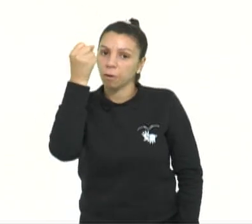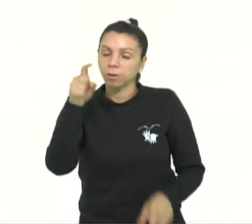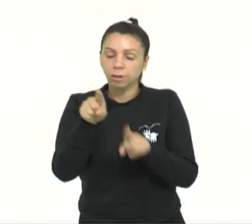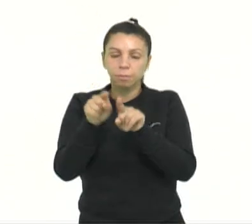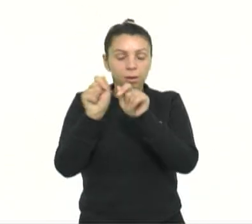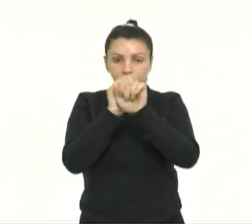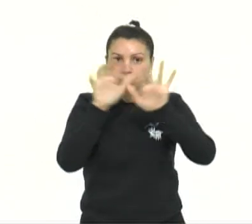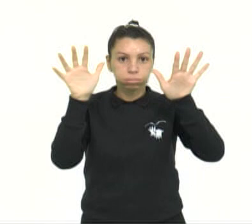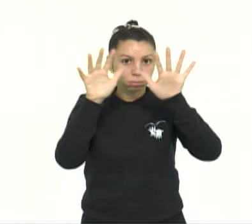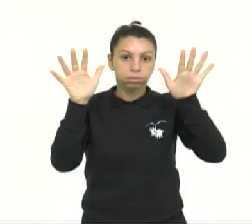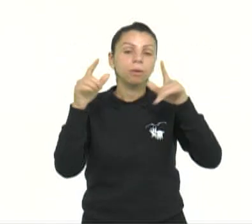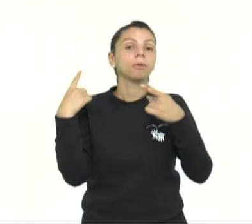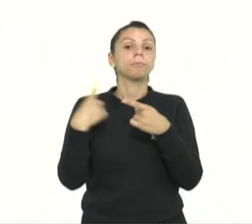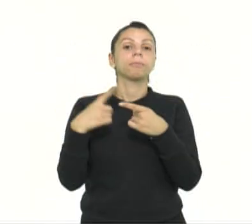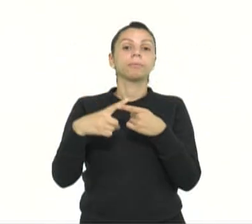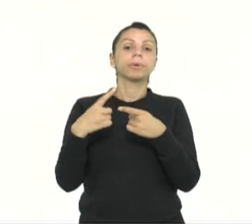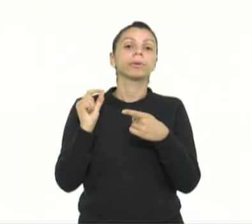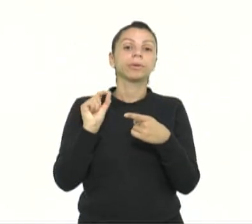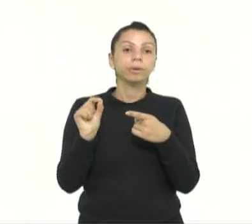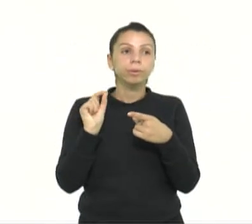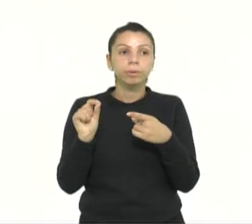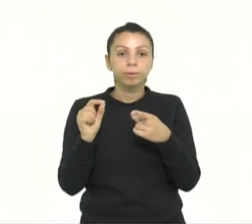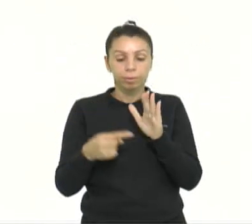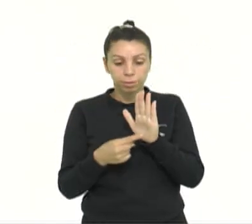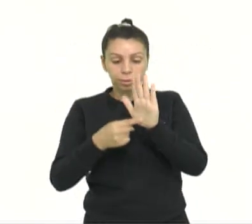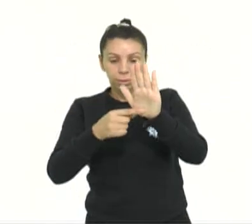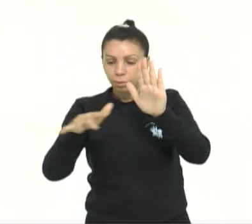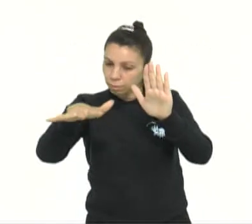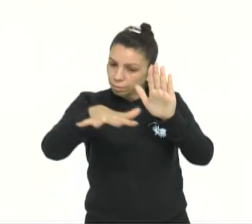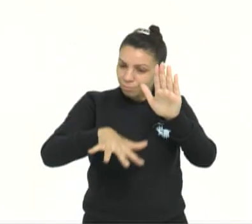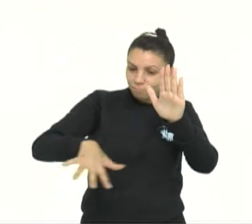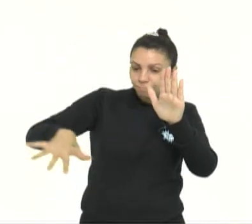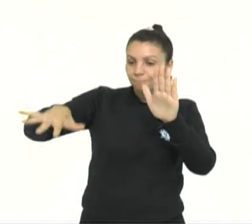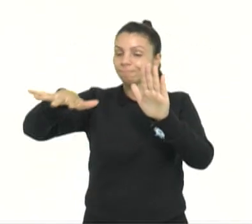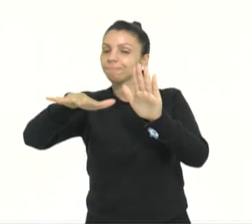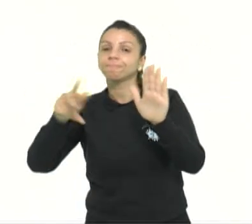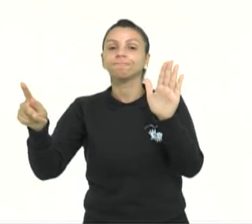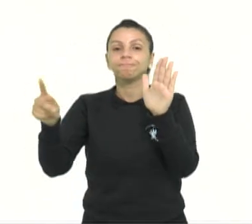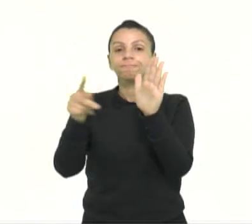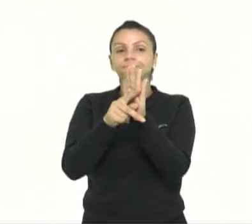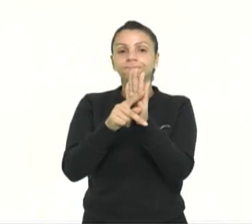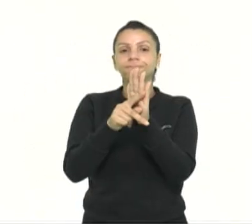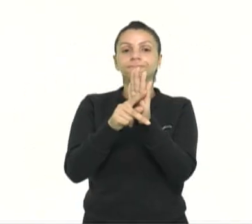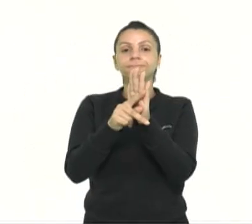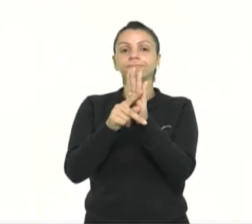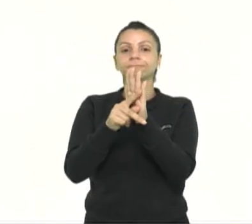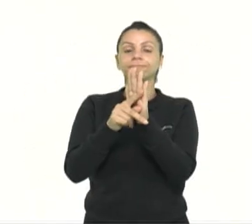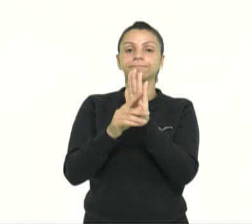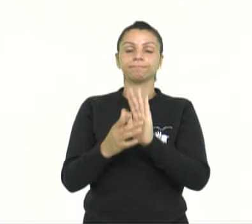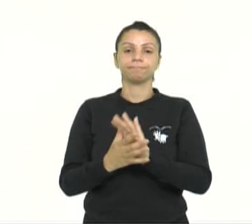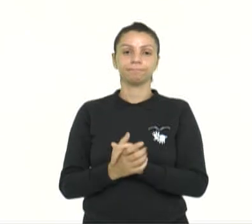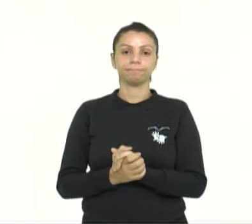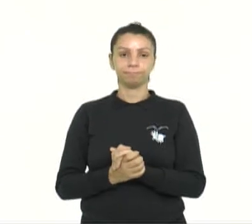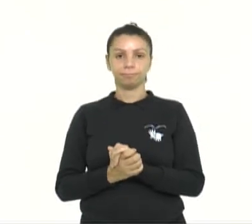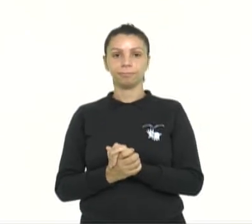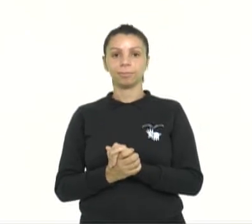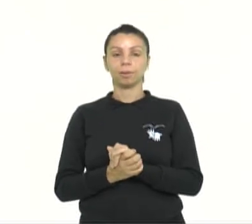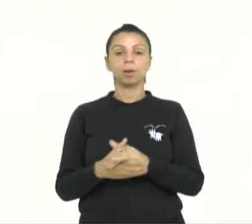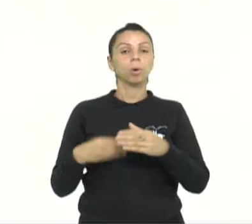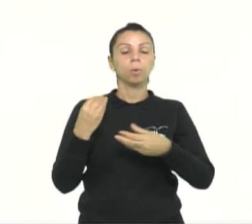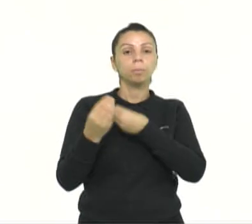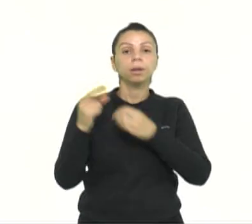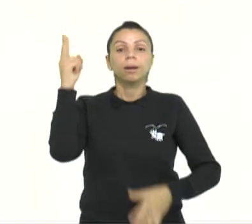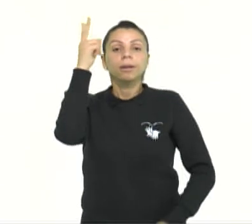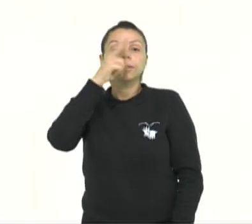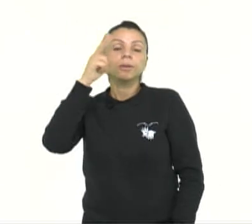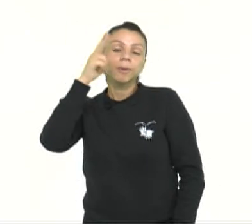que servem para mostrar esse ambiente do personagem e o tom da história, que é uma